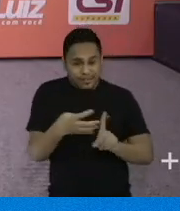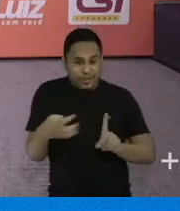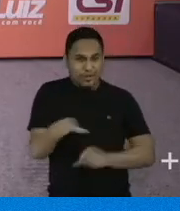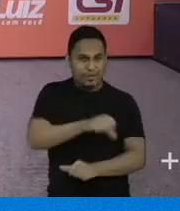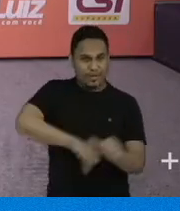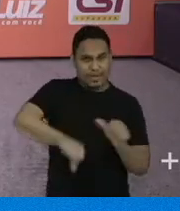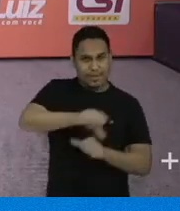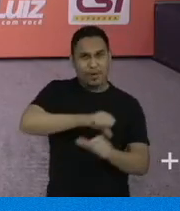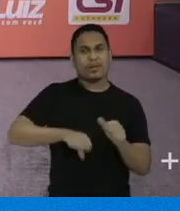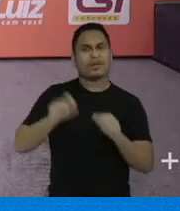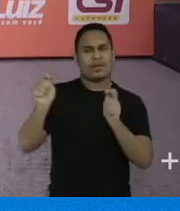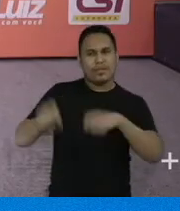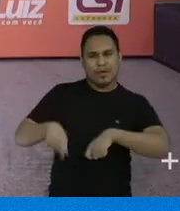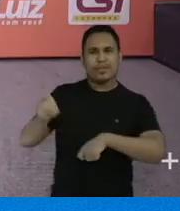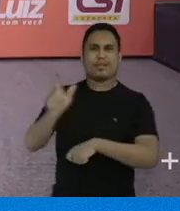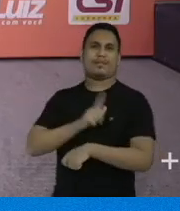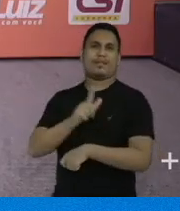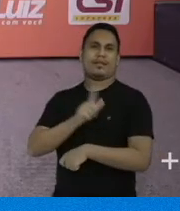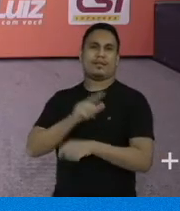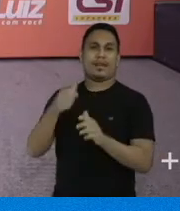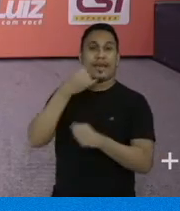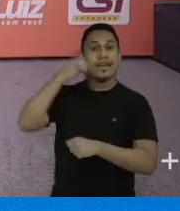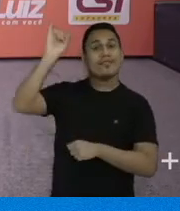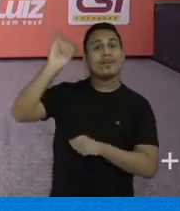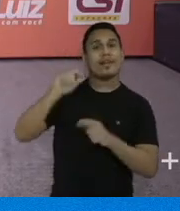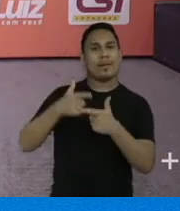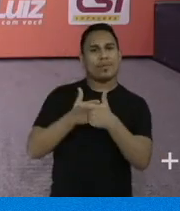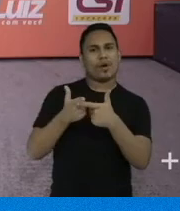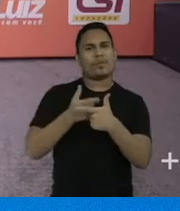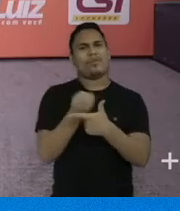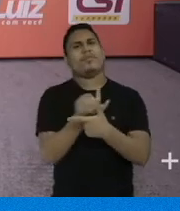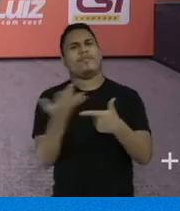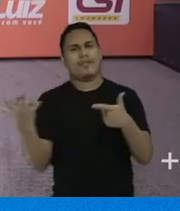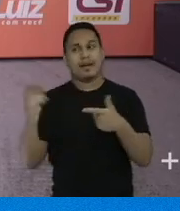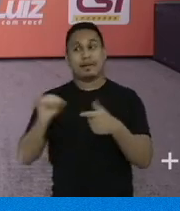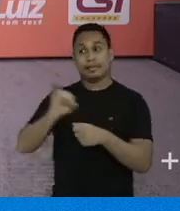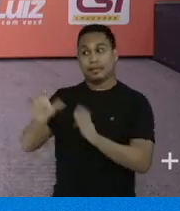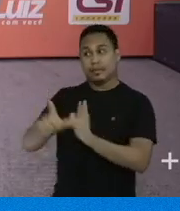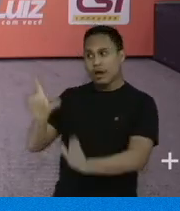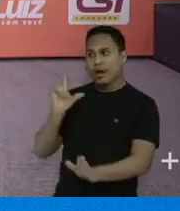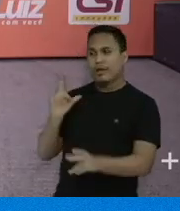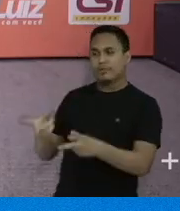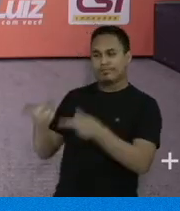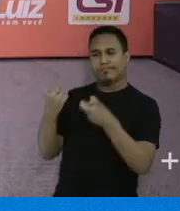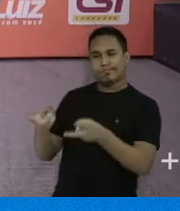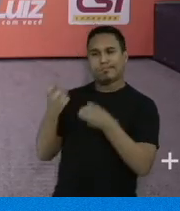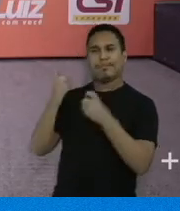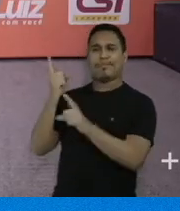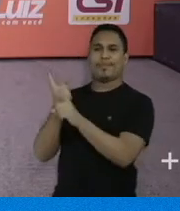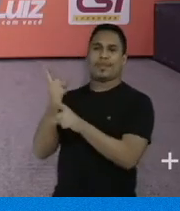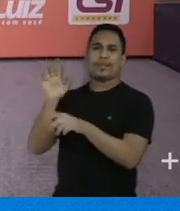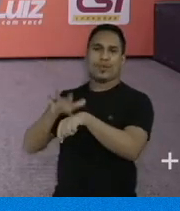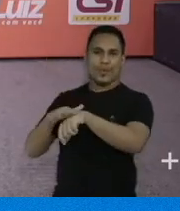nós podemos prevenir tudo isso aqui que está reunido nesse slide.